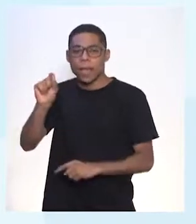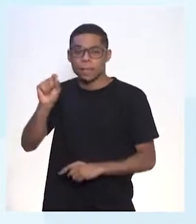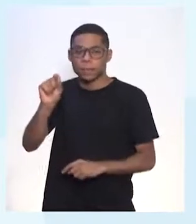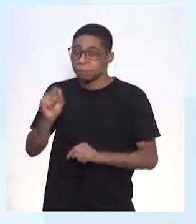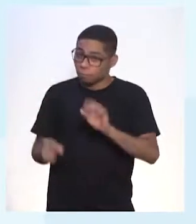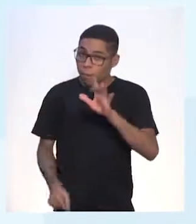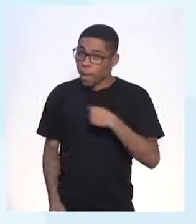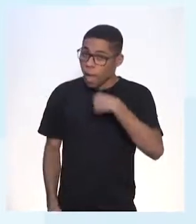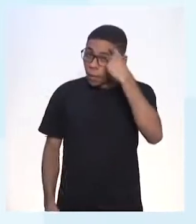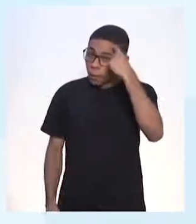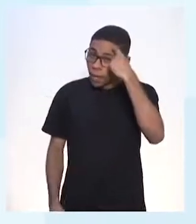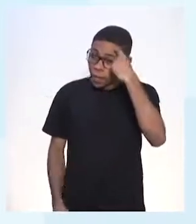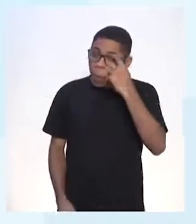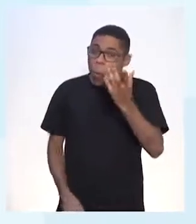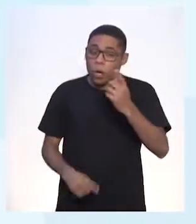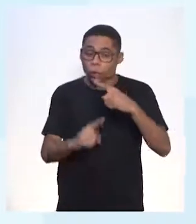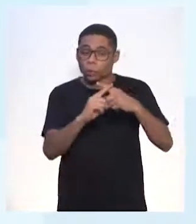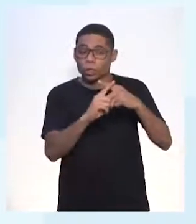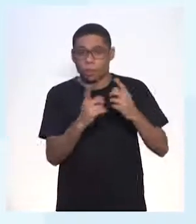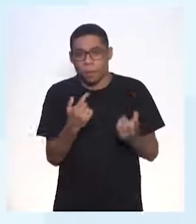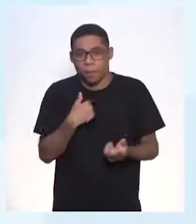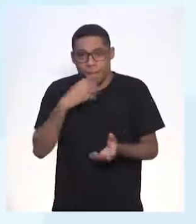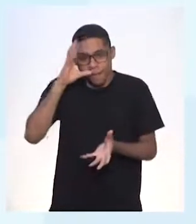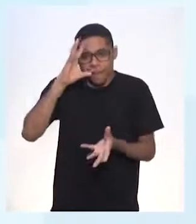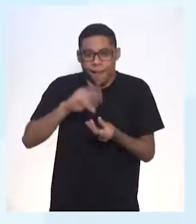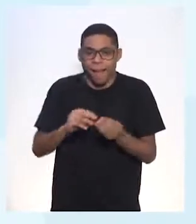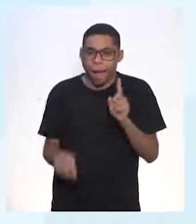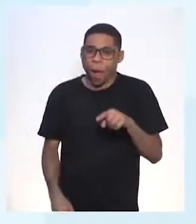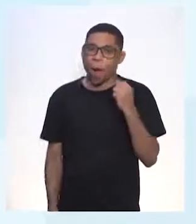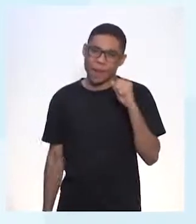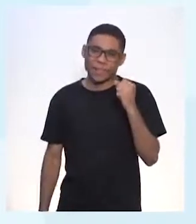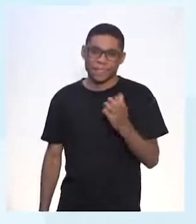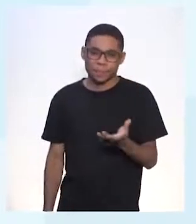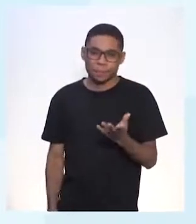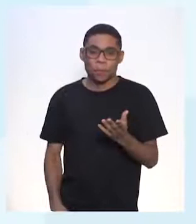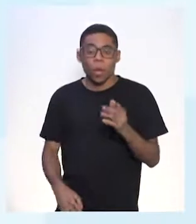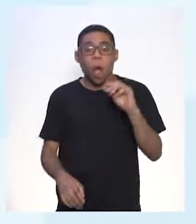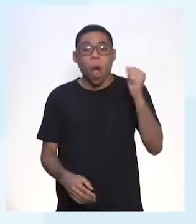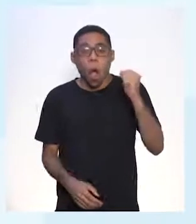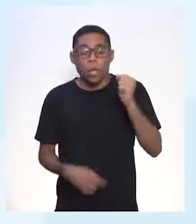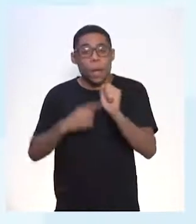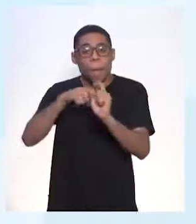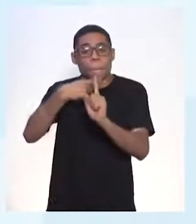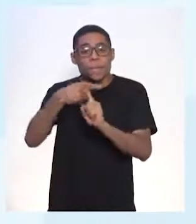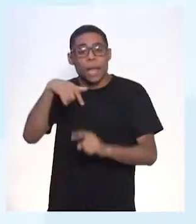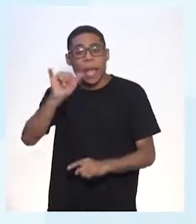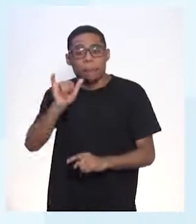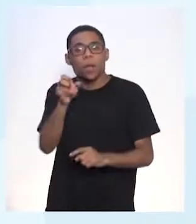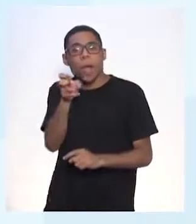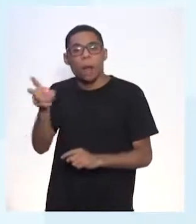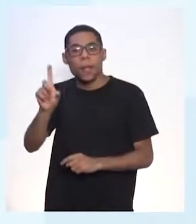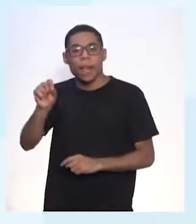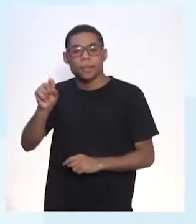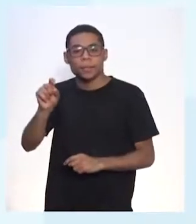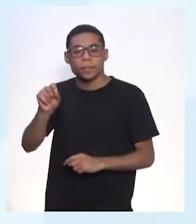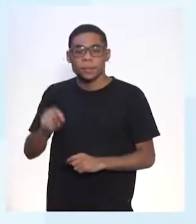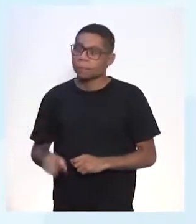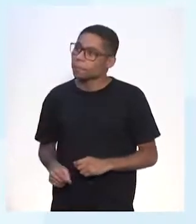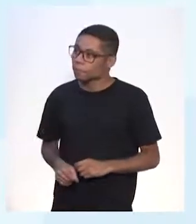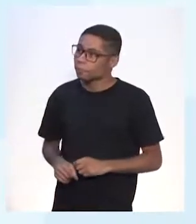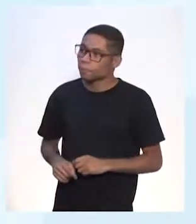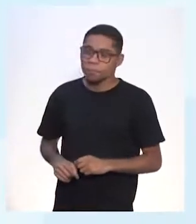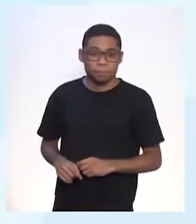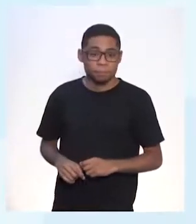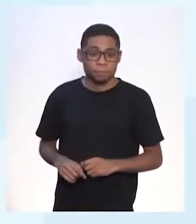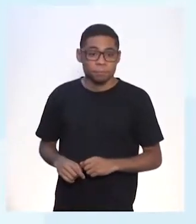sei já o valor de x, que eu sei que é 8. Então, 8 mais y é igual a 10. A ideia da balança,